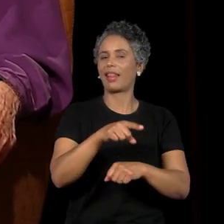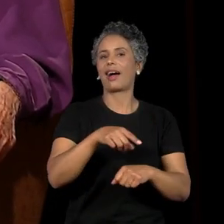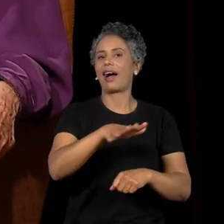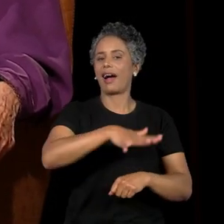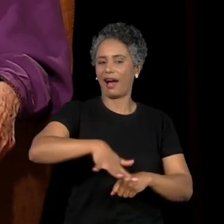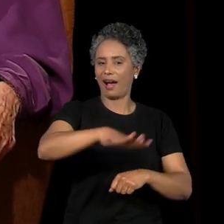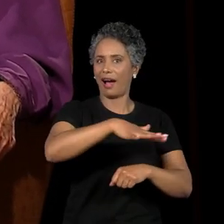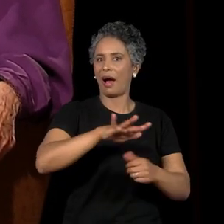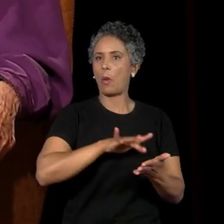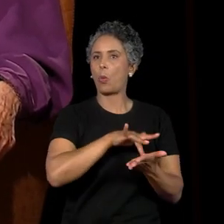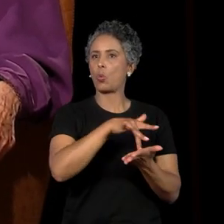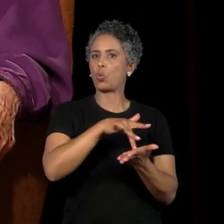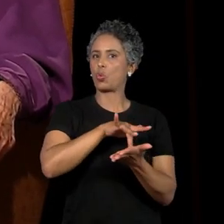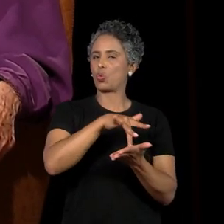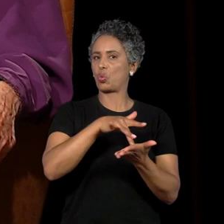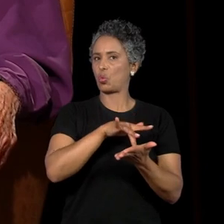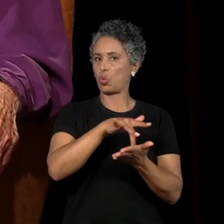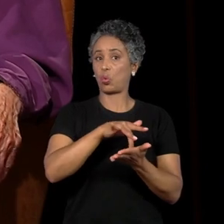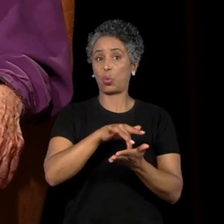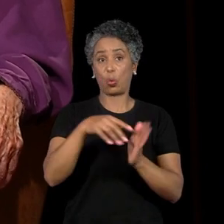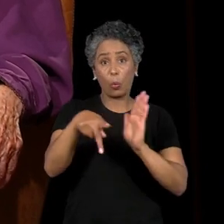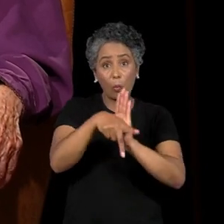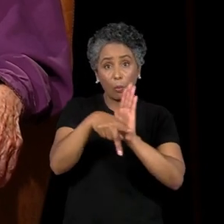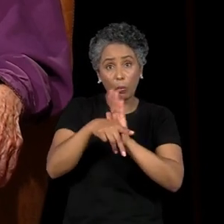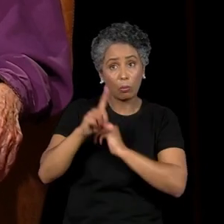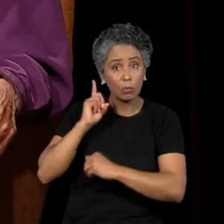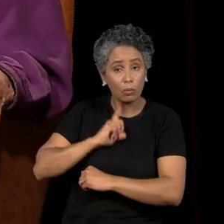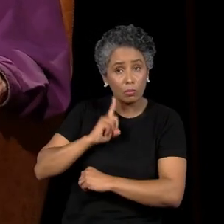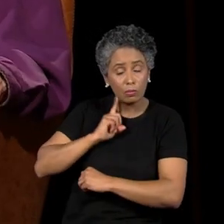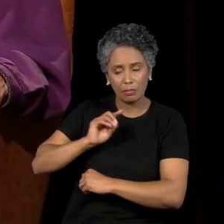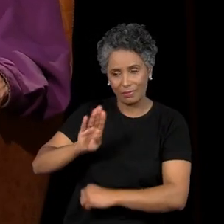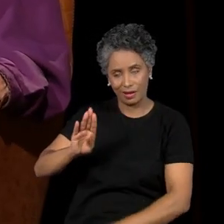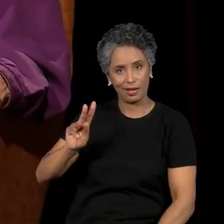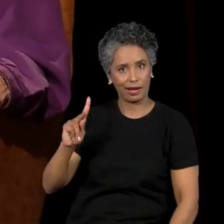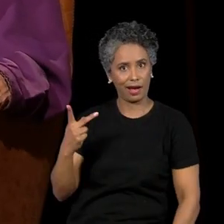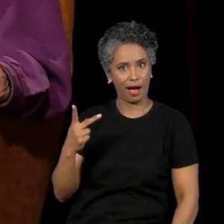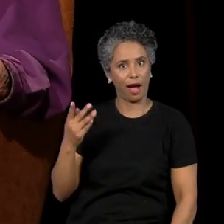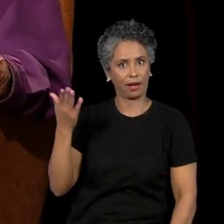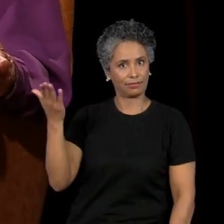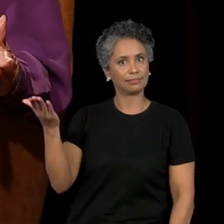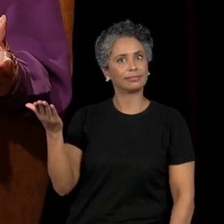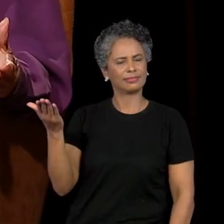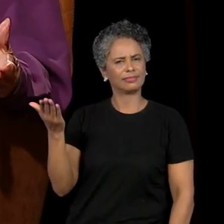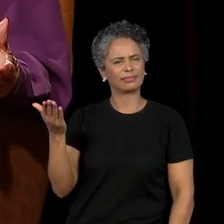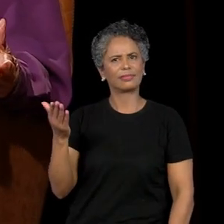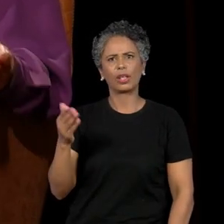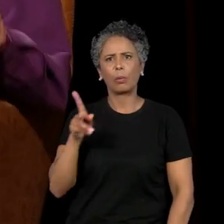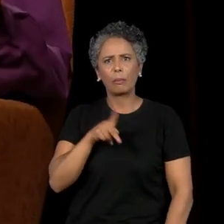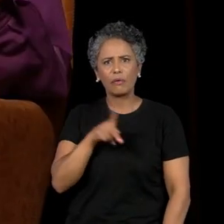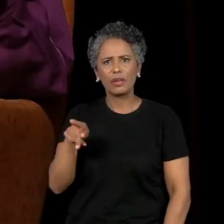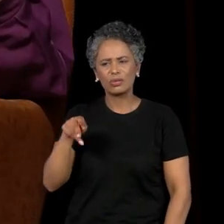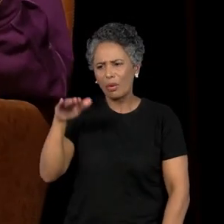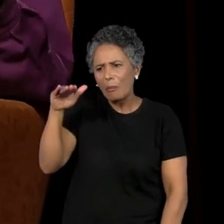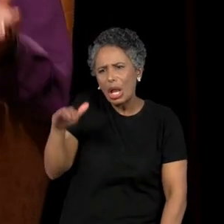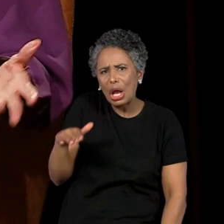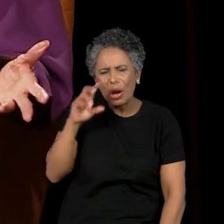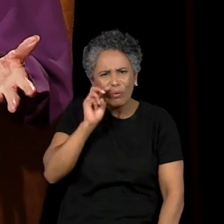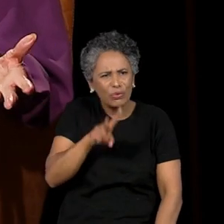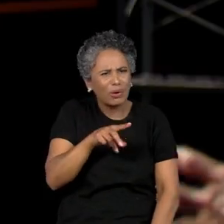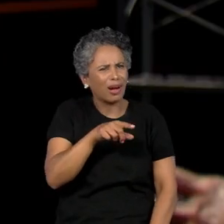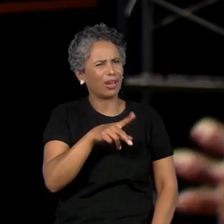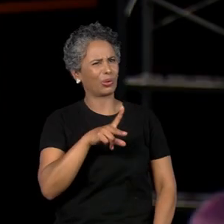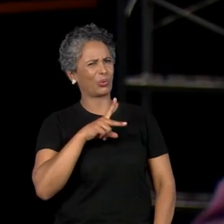formada, o Balé de Minas Gerais, do Carlos Leite, e ele se apaixonou, entre aspas, por